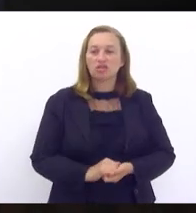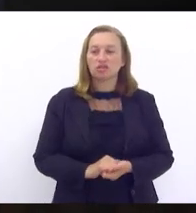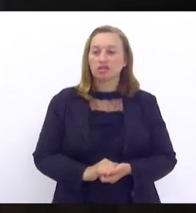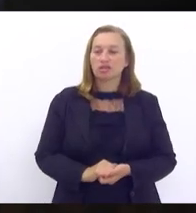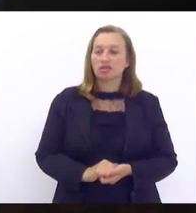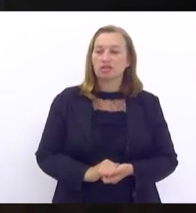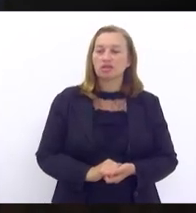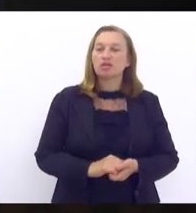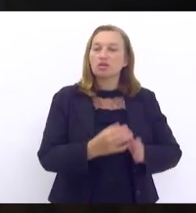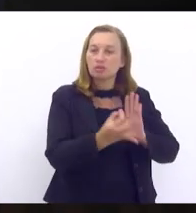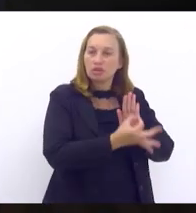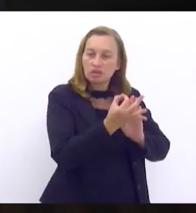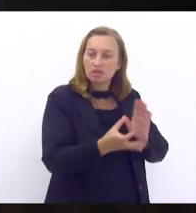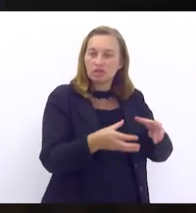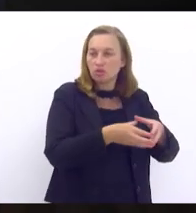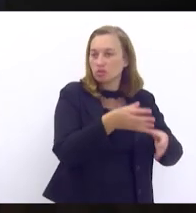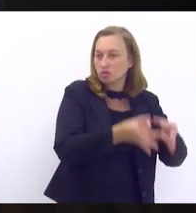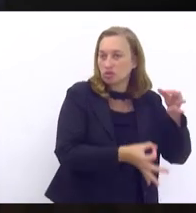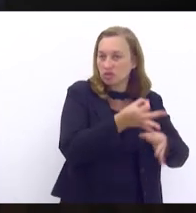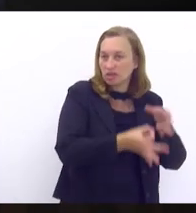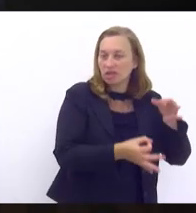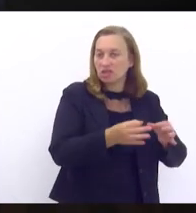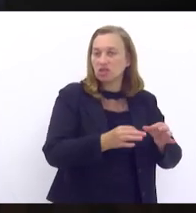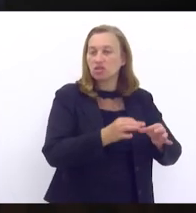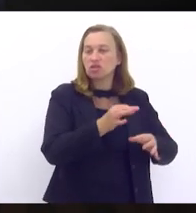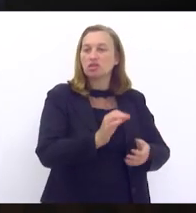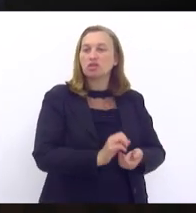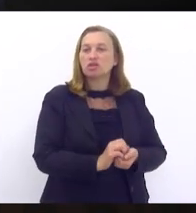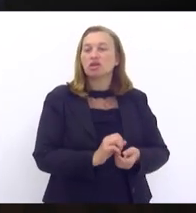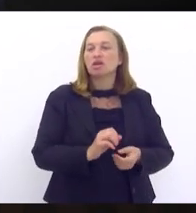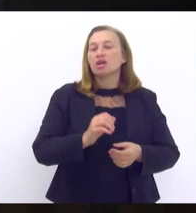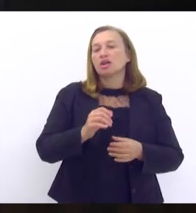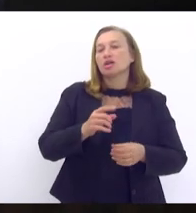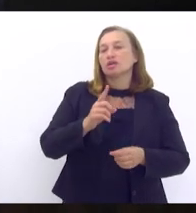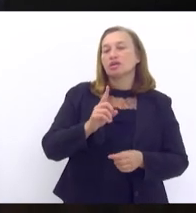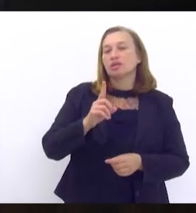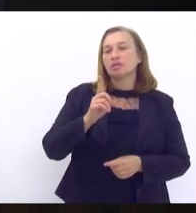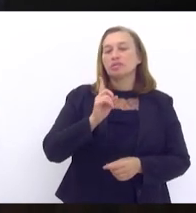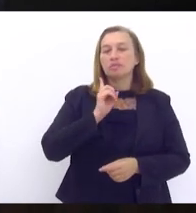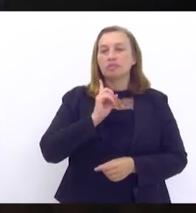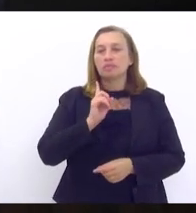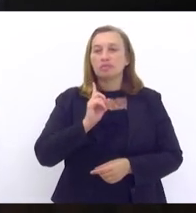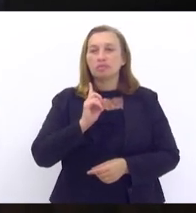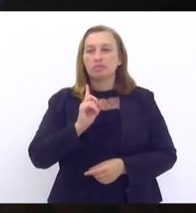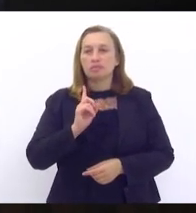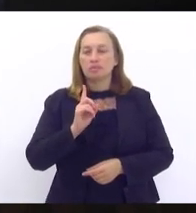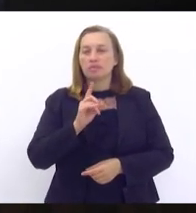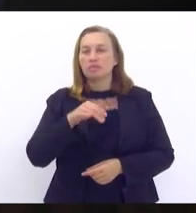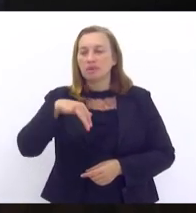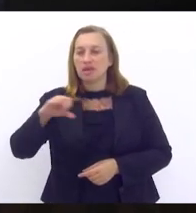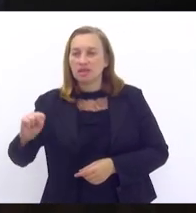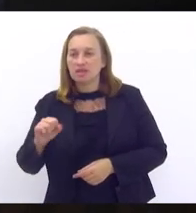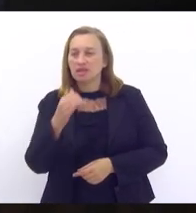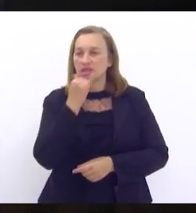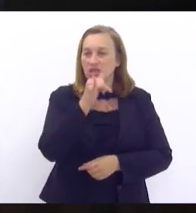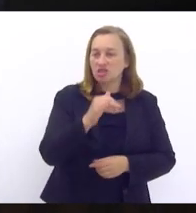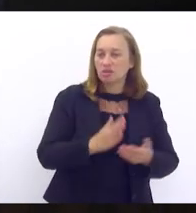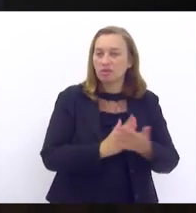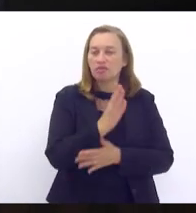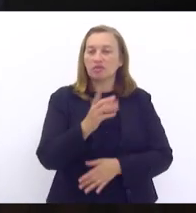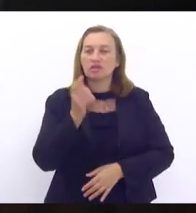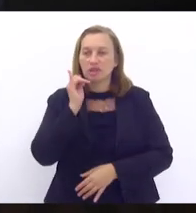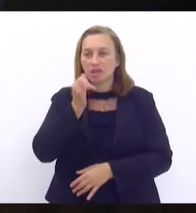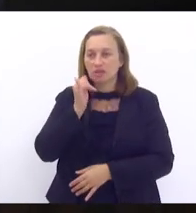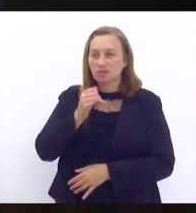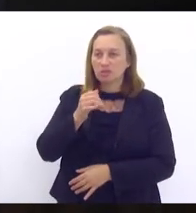Pareceres das comissões Constituição e Justiça pela juridicidade de Minas e Energia, favorável. Relatores, deputados Guilherme Delaroli e